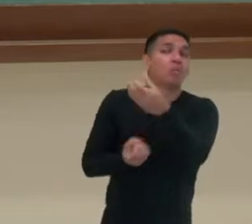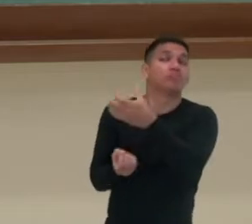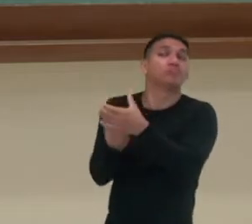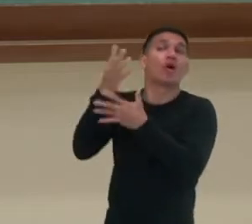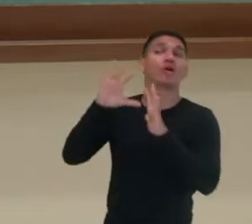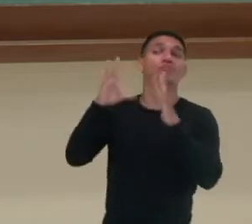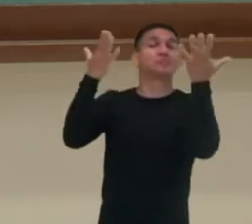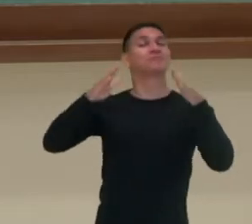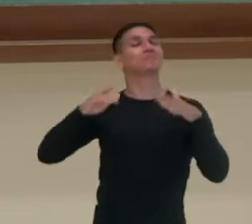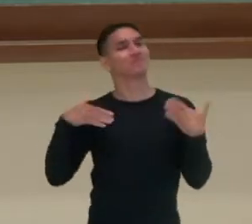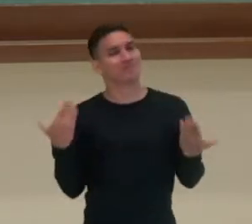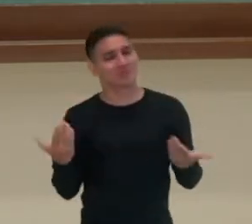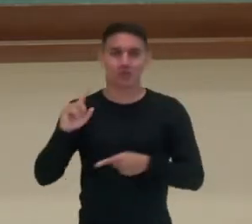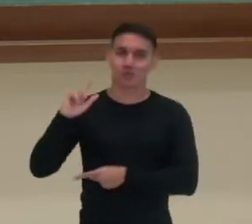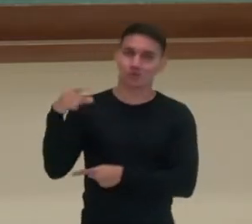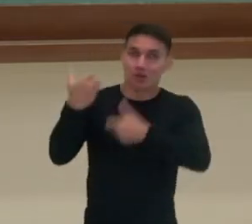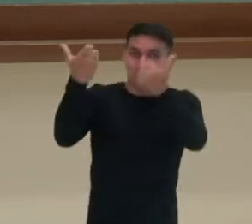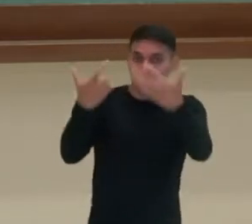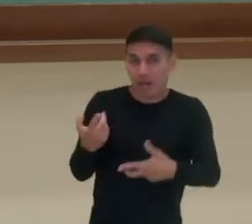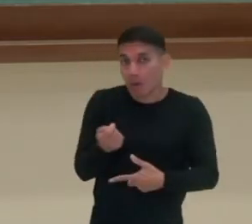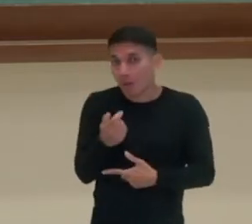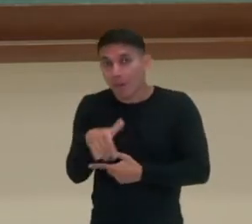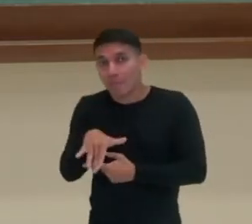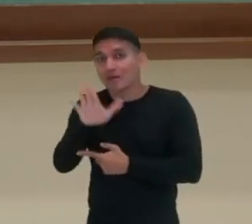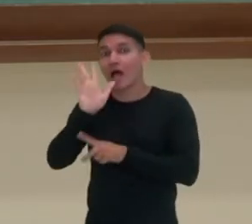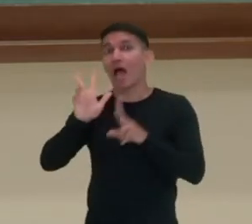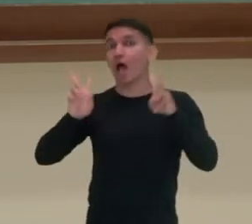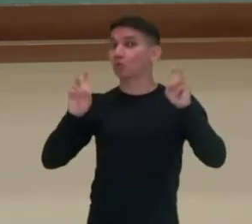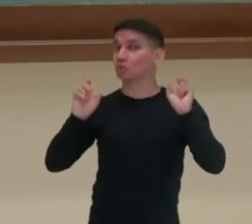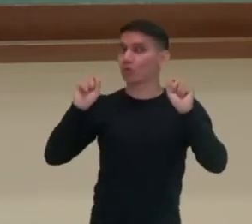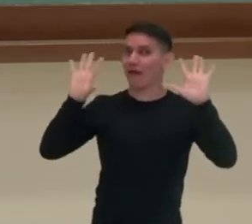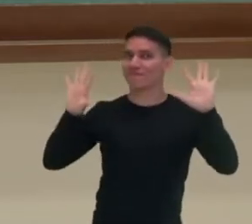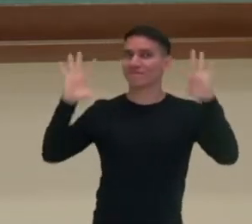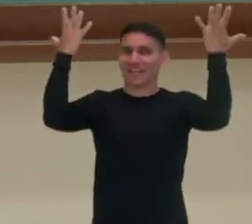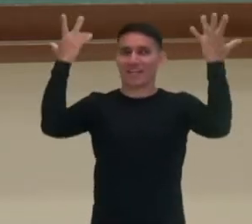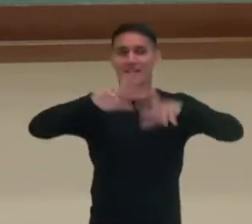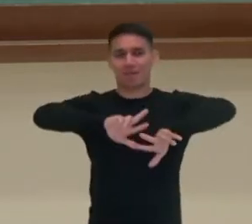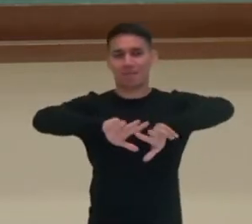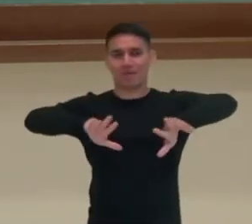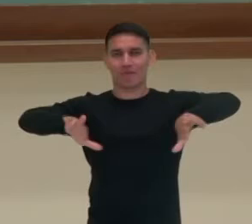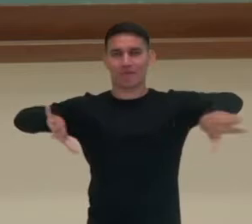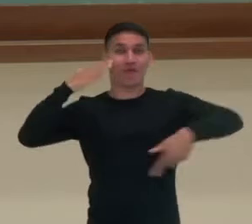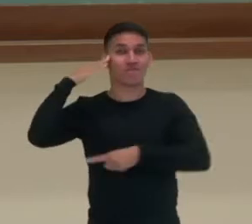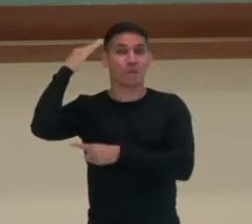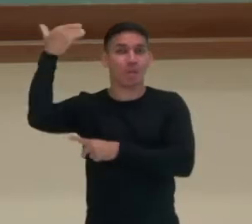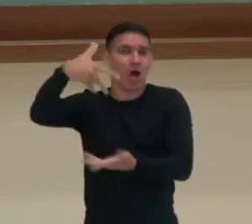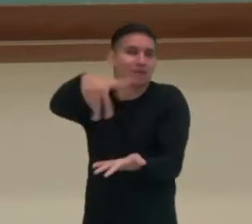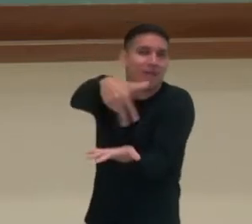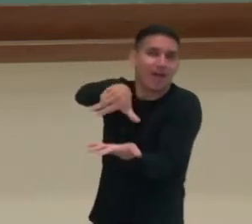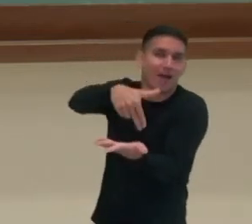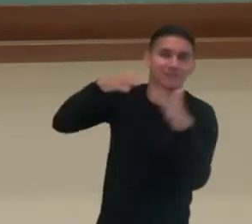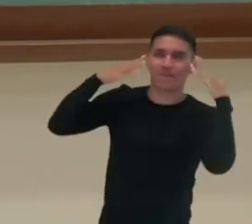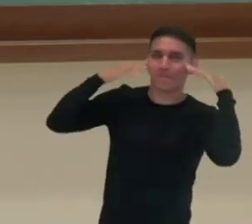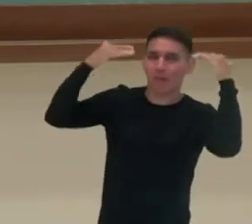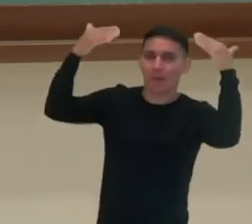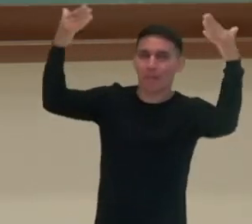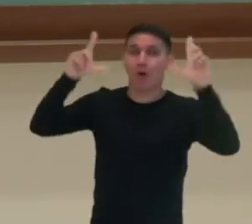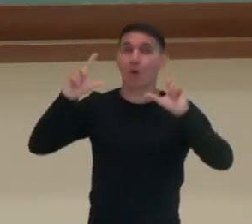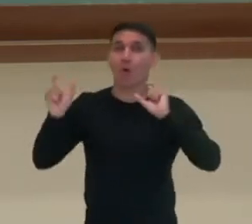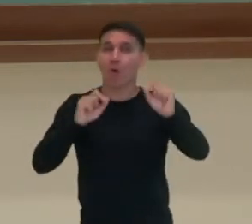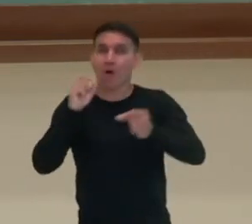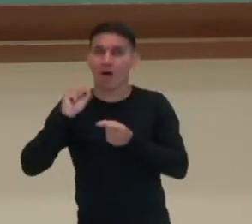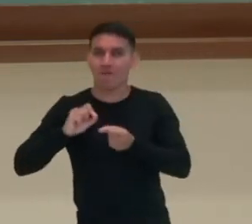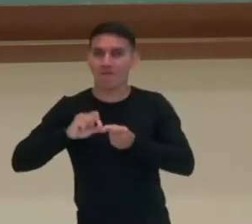surgiu? Então vamos falar um pouco sobre festas populares, danças populares que